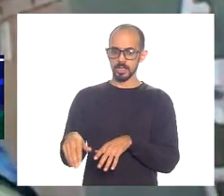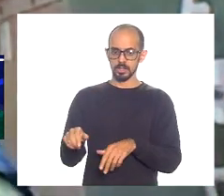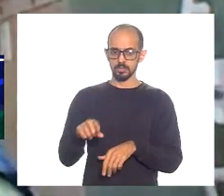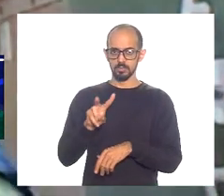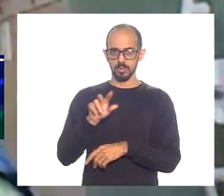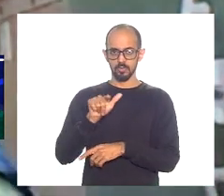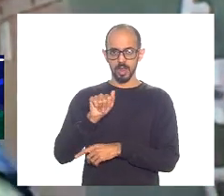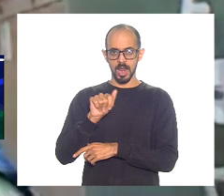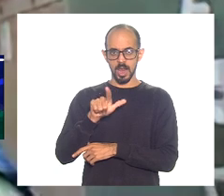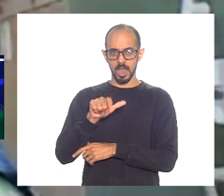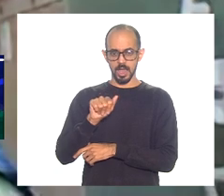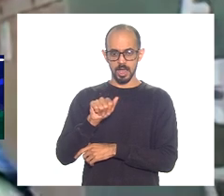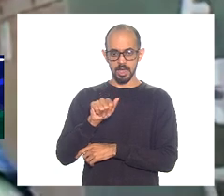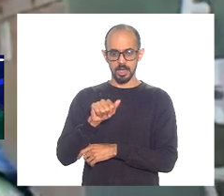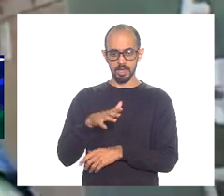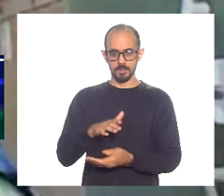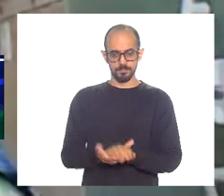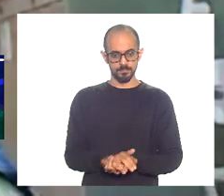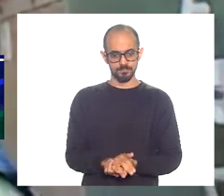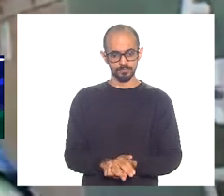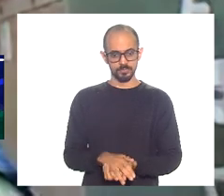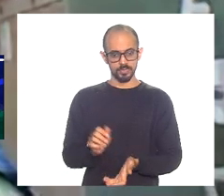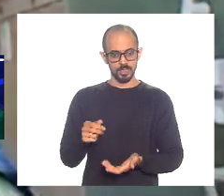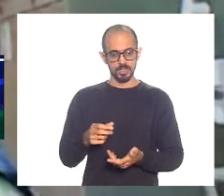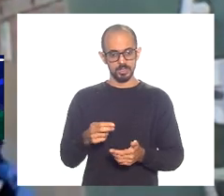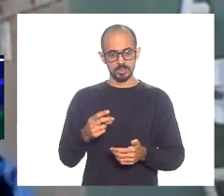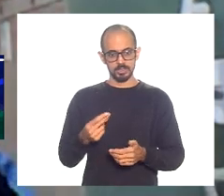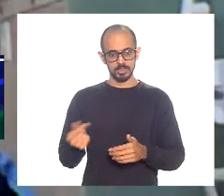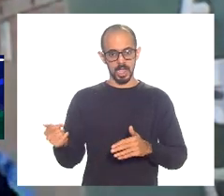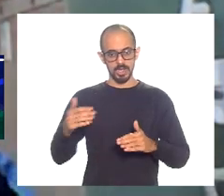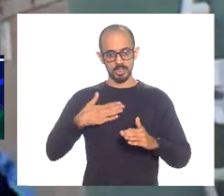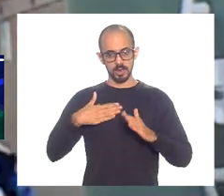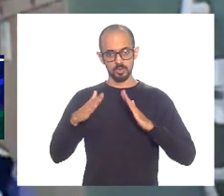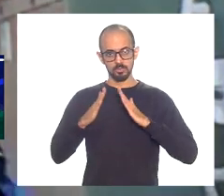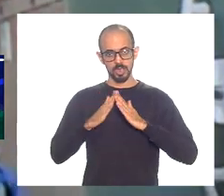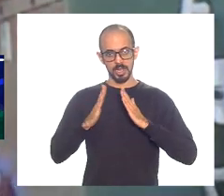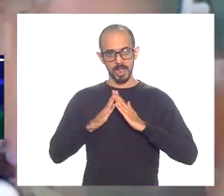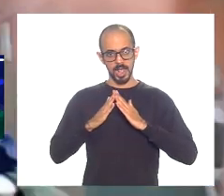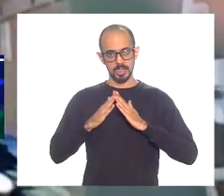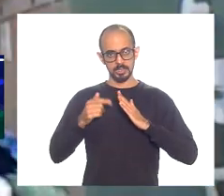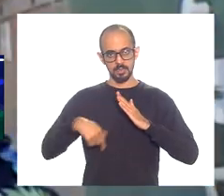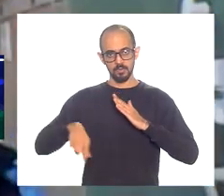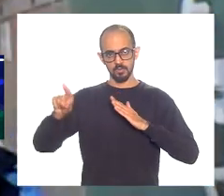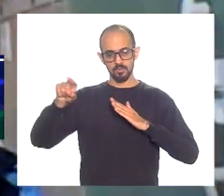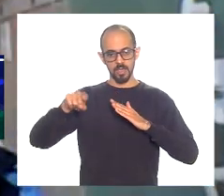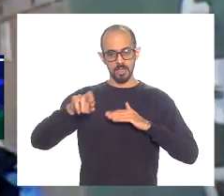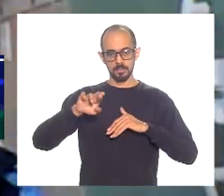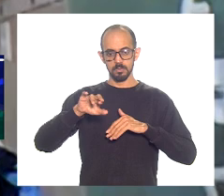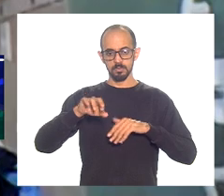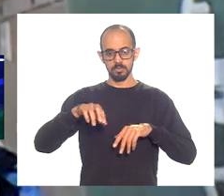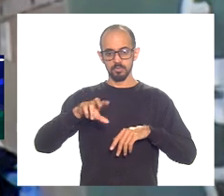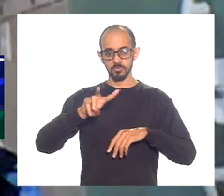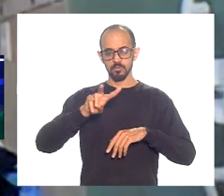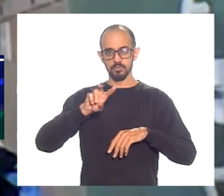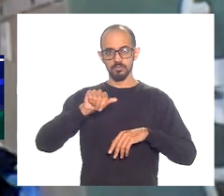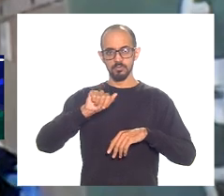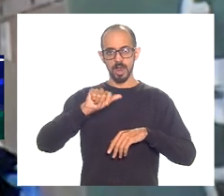sai de dentro da nossa casa, vai para a galeria de gás pluviais, depois vai para uma vala, que vai para o